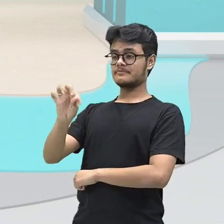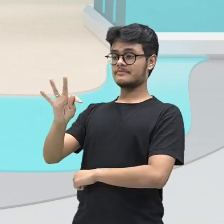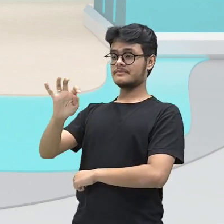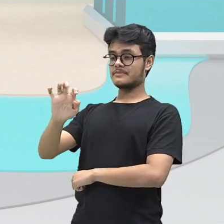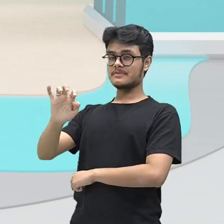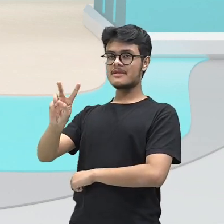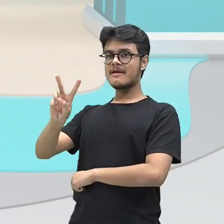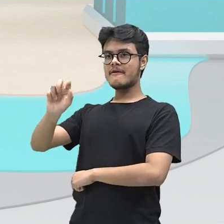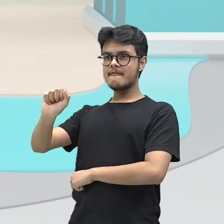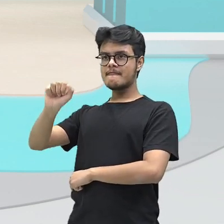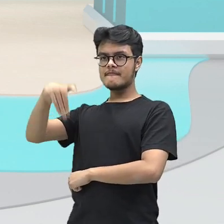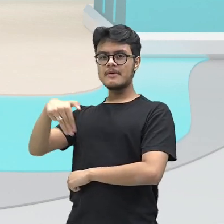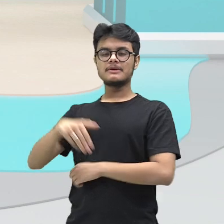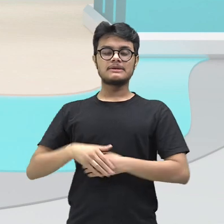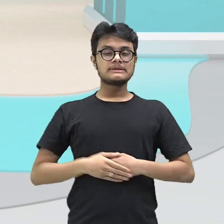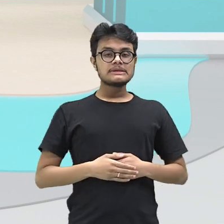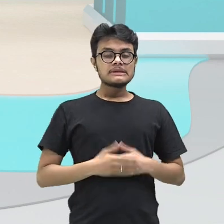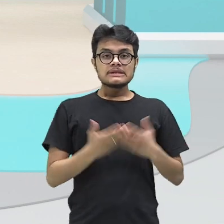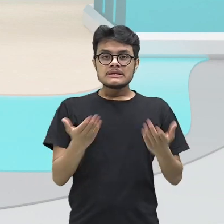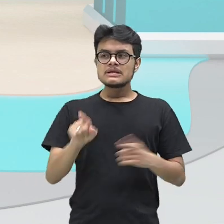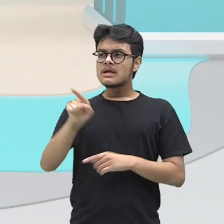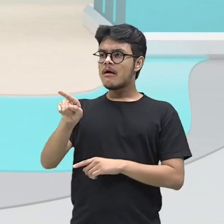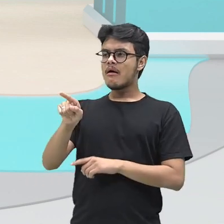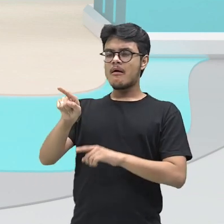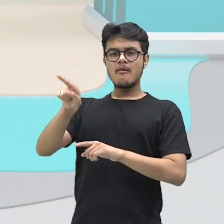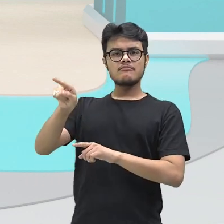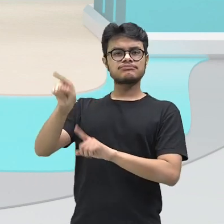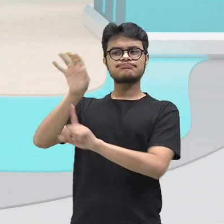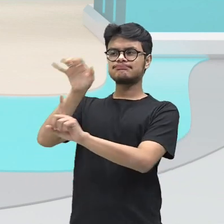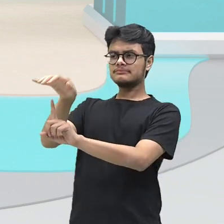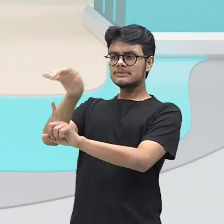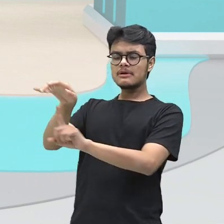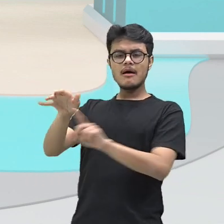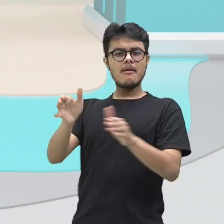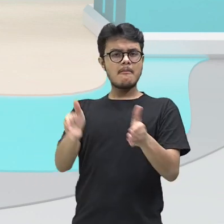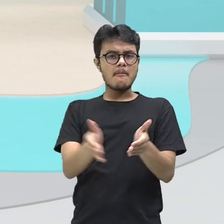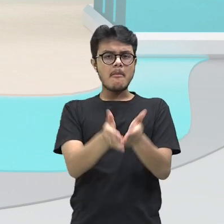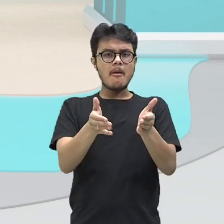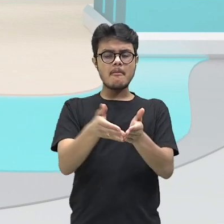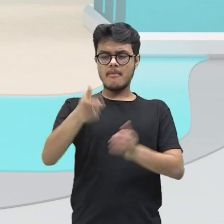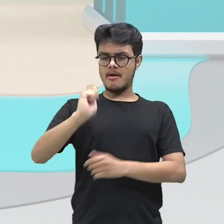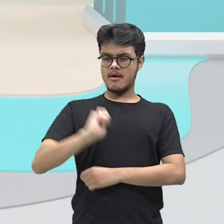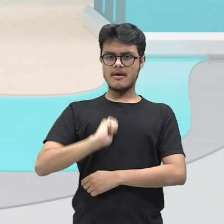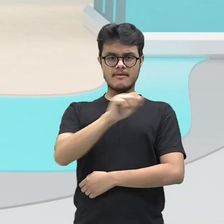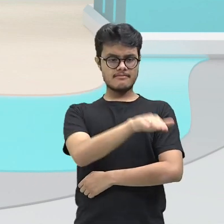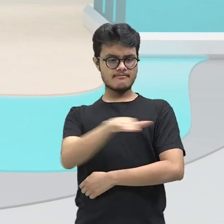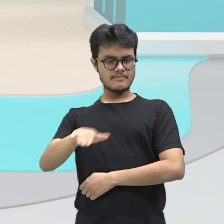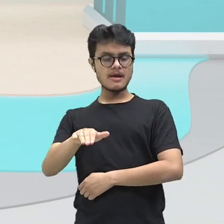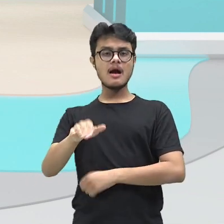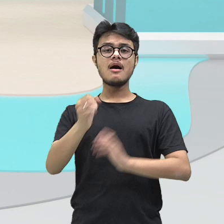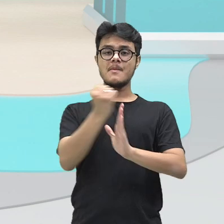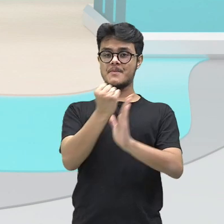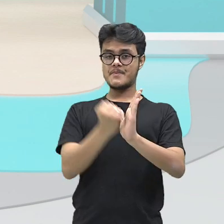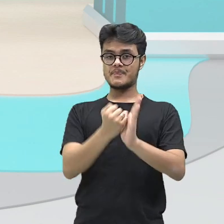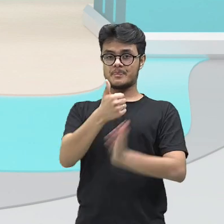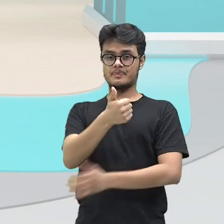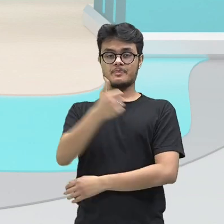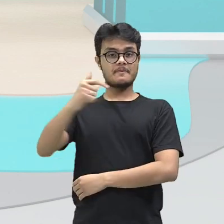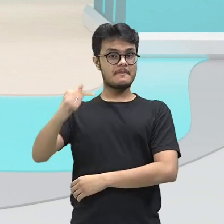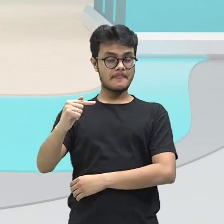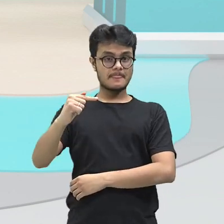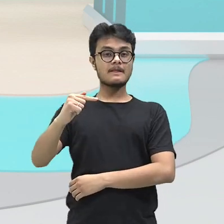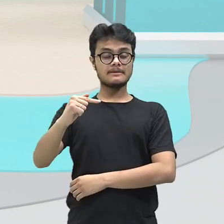olha só, ele foi influenciado pela pobreza das crianças espanholas do século XVII e seguiu o estilo